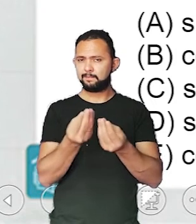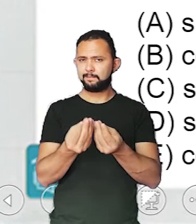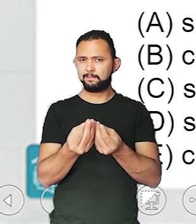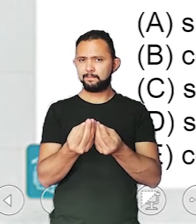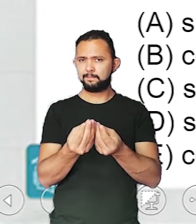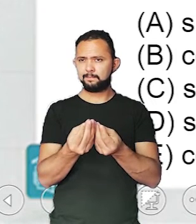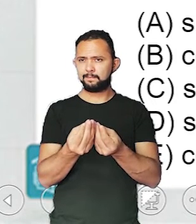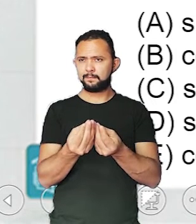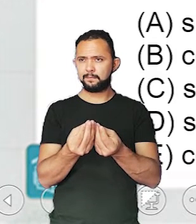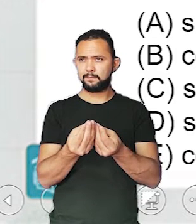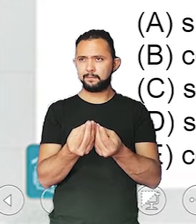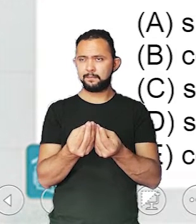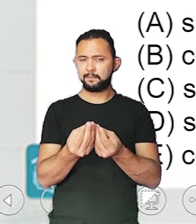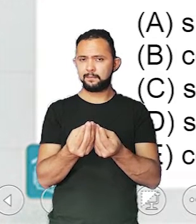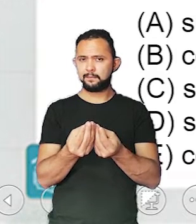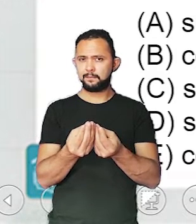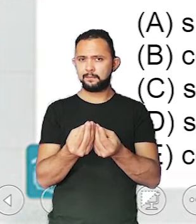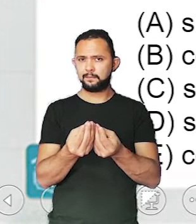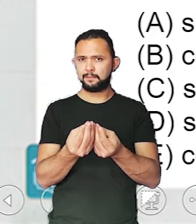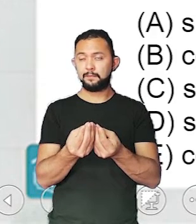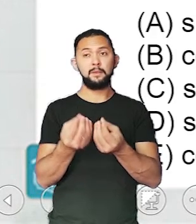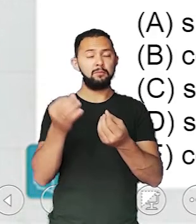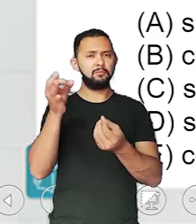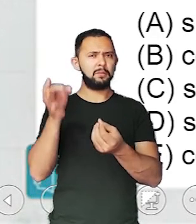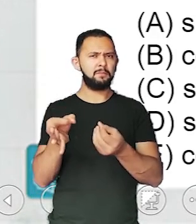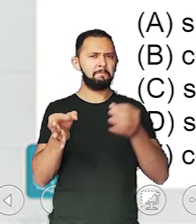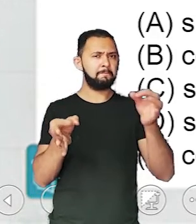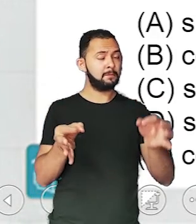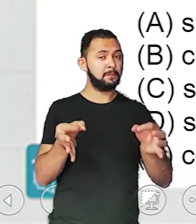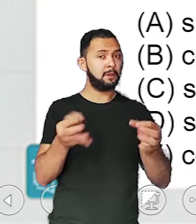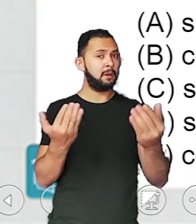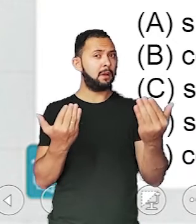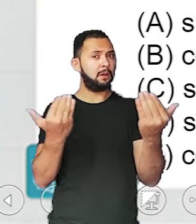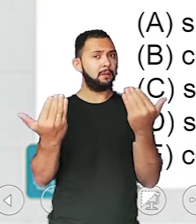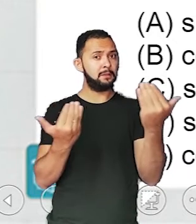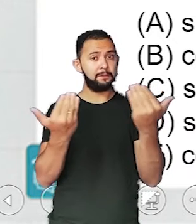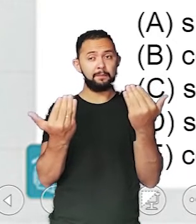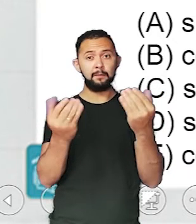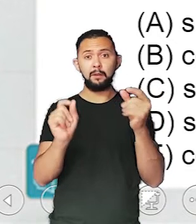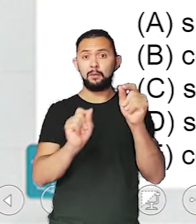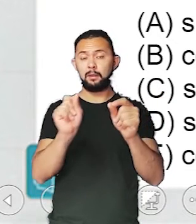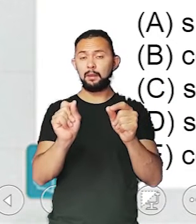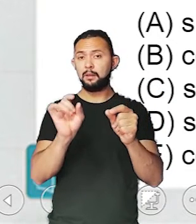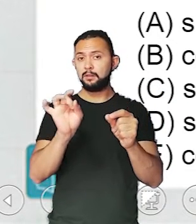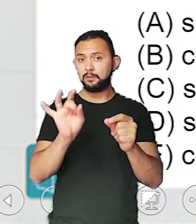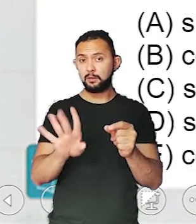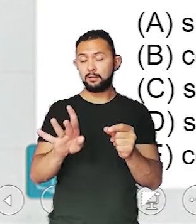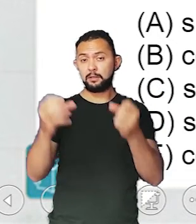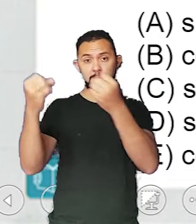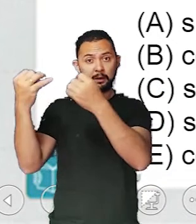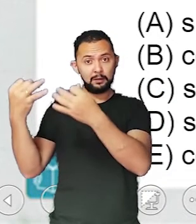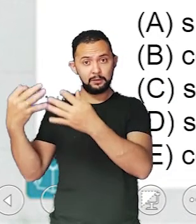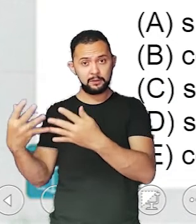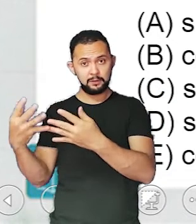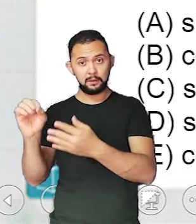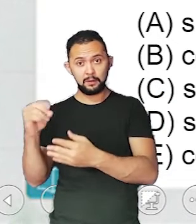ok? E aqui está dizendo que é pronome relativo, está certinho também. Então, o que cabe a gente analisar, né, se realmente é explicativa ou restritiva, certo?